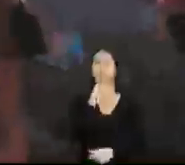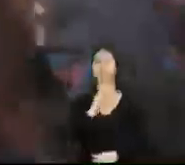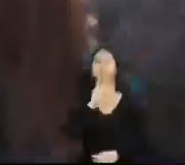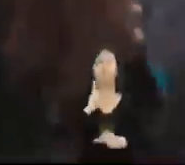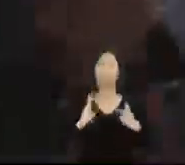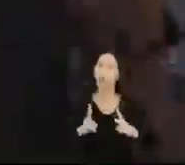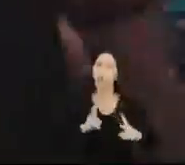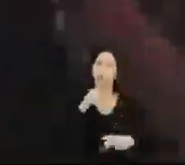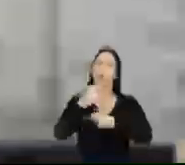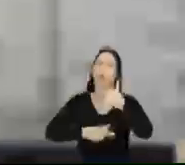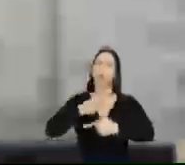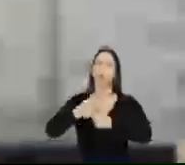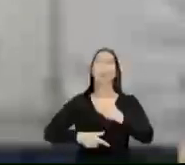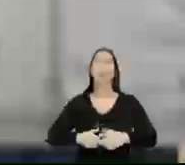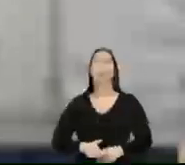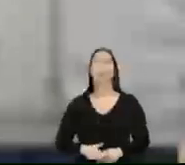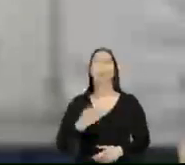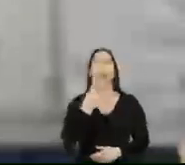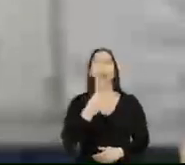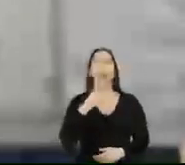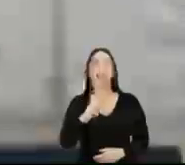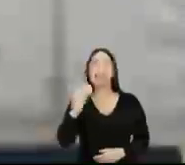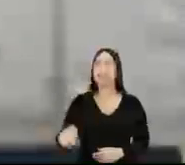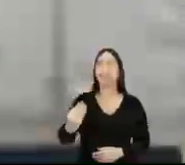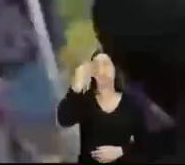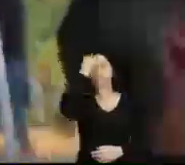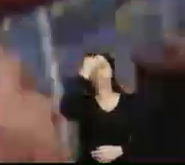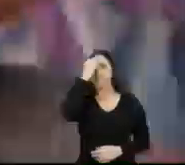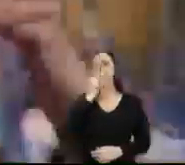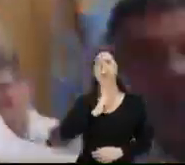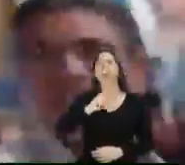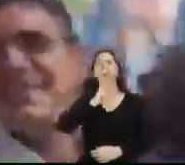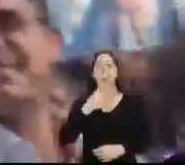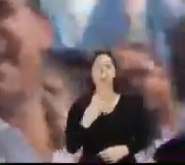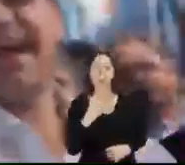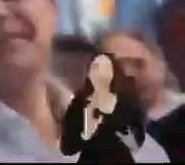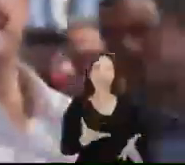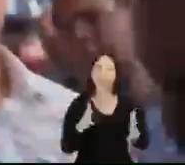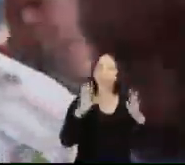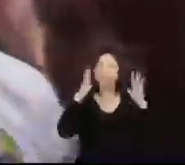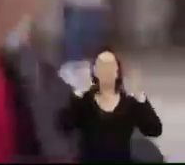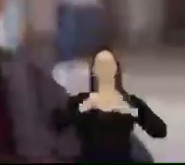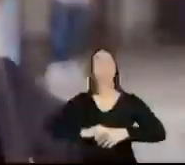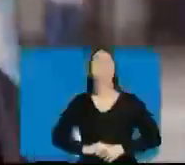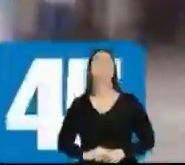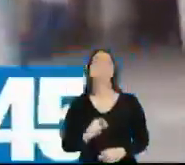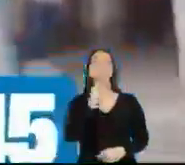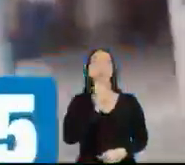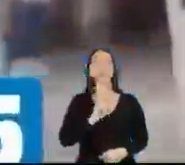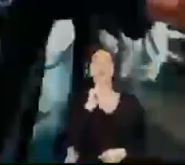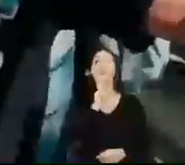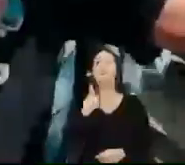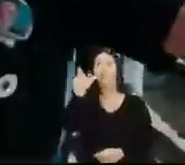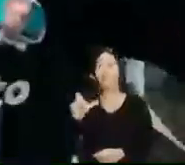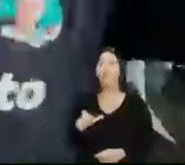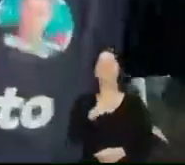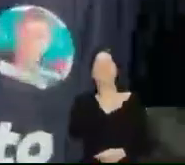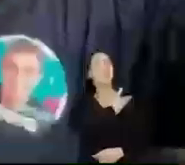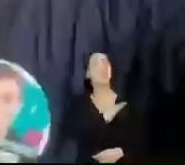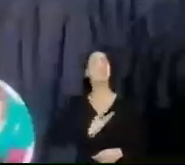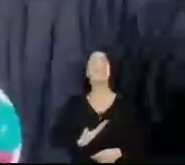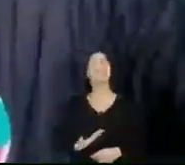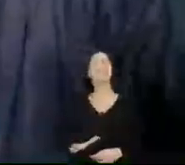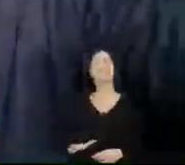povo. Nós estamos com ele para dar continuidade ao grande trabalho. 45 na cabeça. É